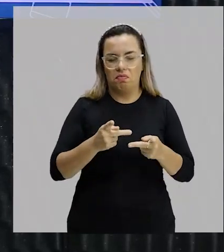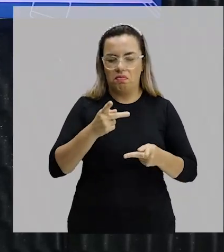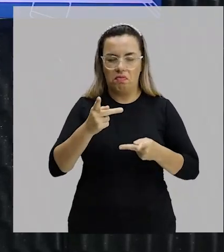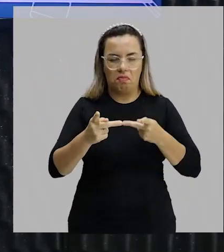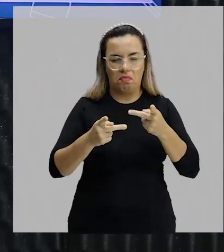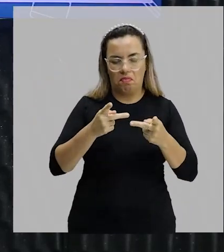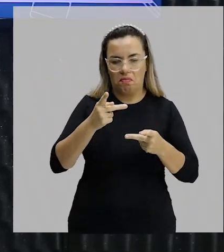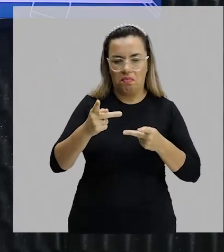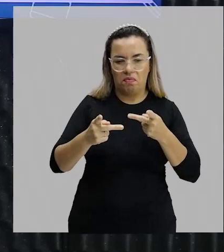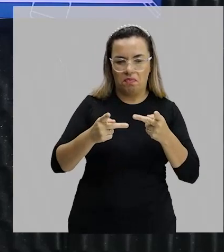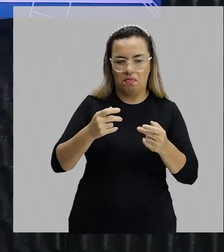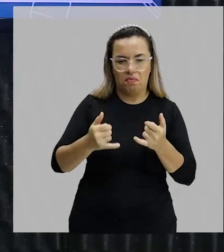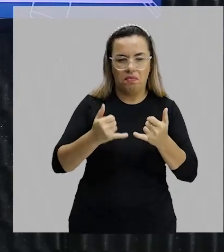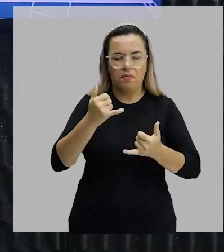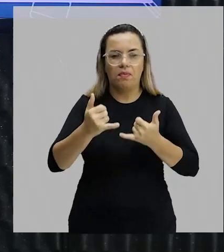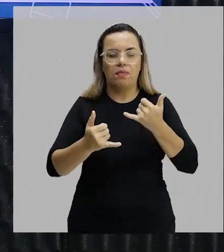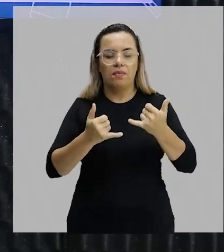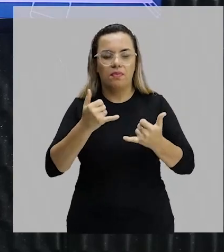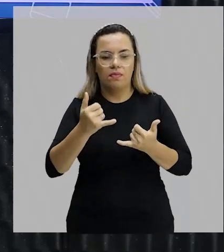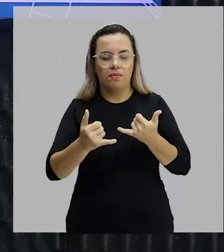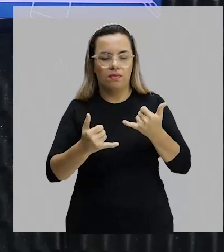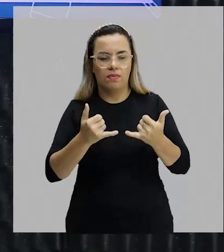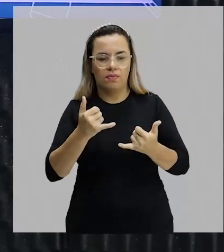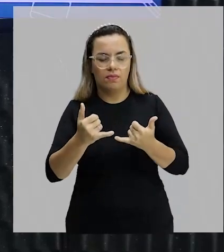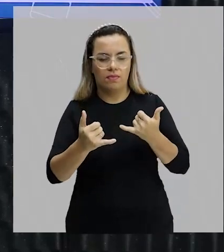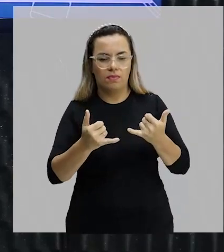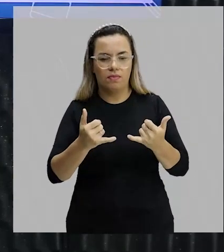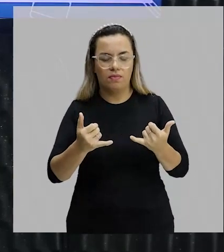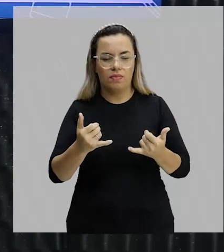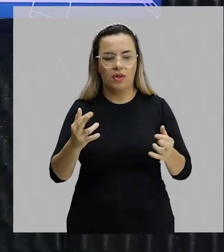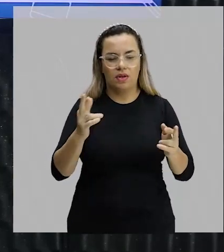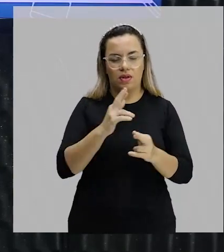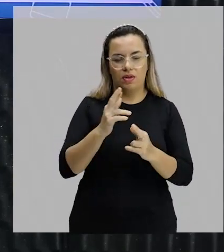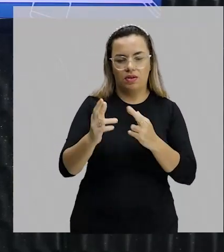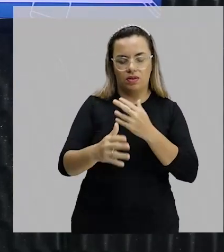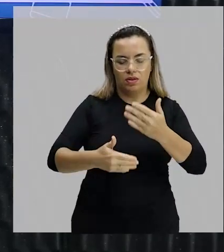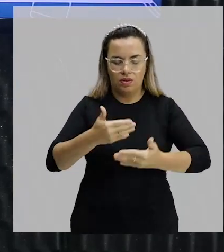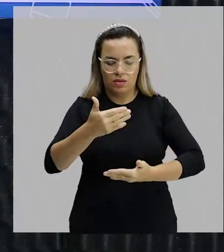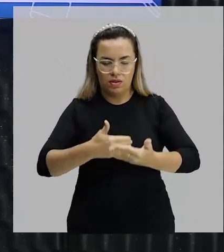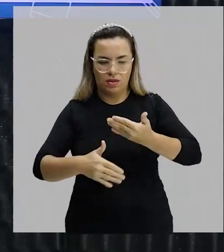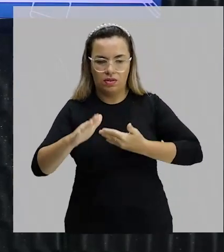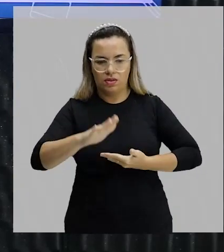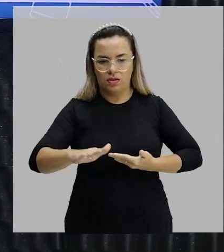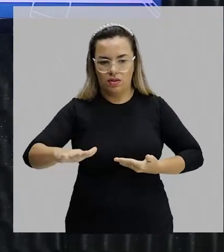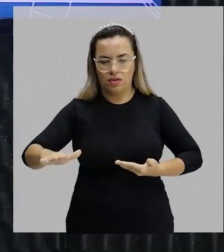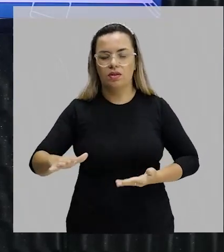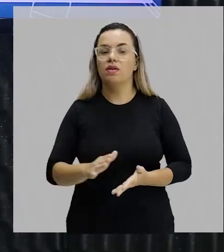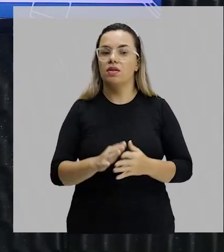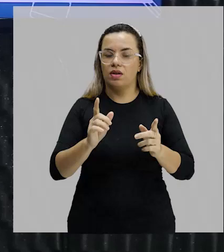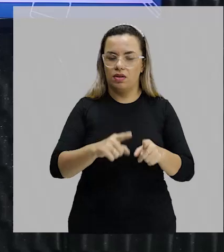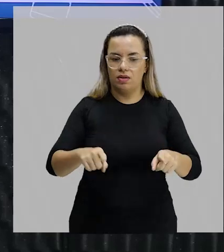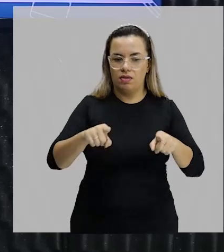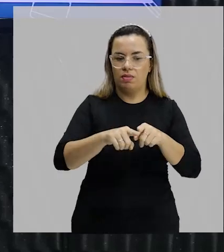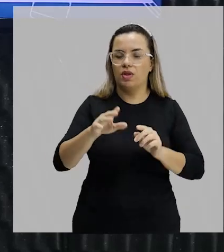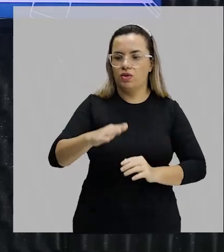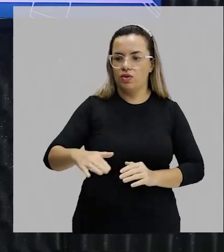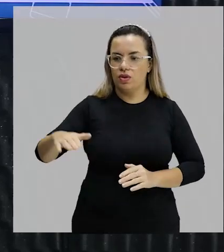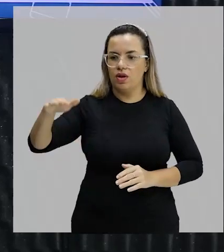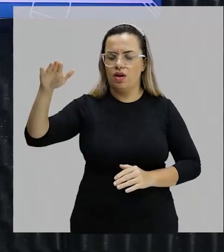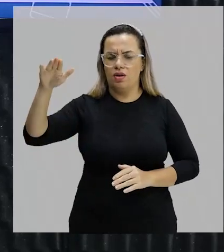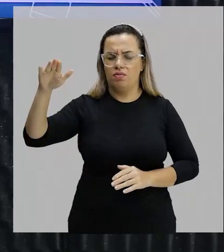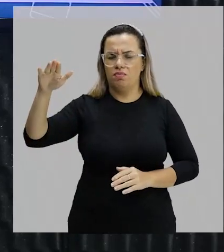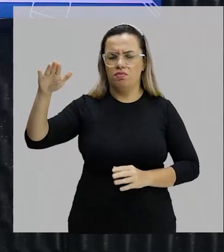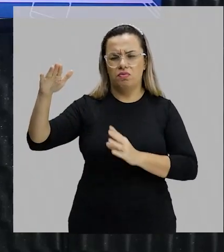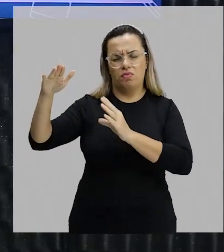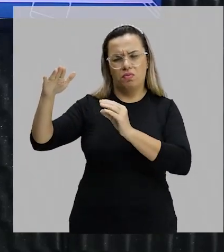ser uma brincadeira, né, entre crianças, mas até adultos também, quando alguém diz assim, ê menino, não me arremeda. Algumas pessoas dizem, menino,